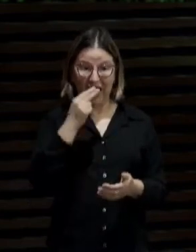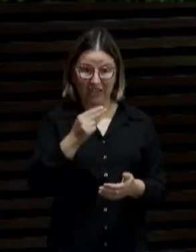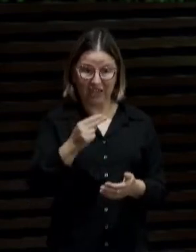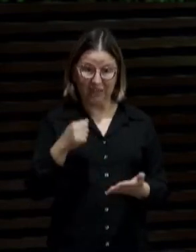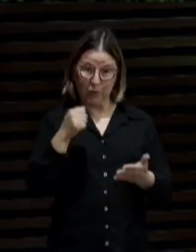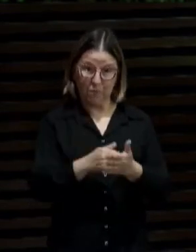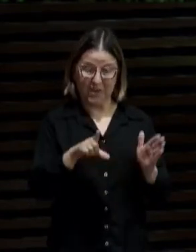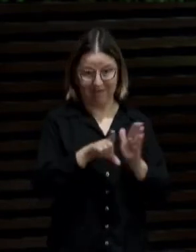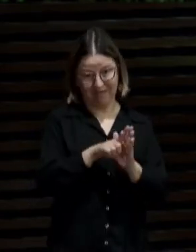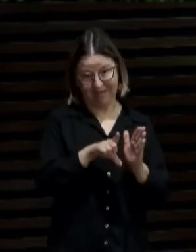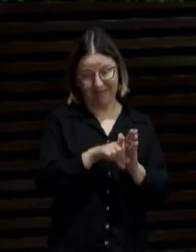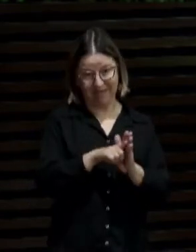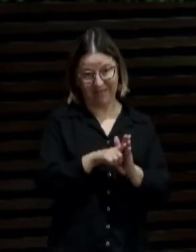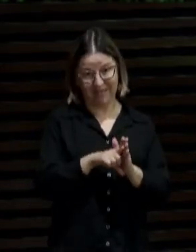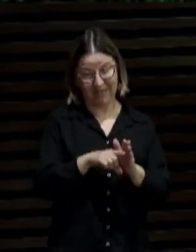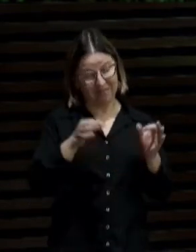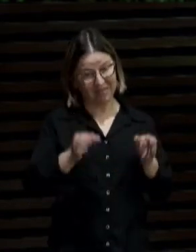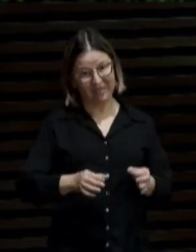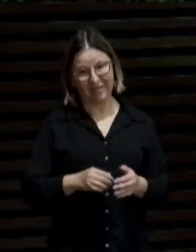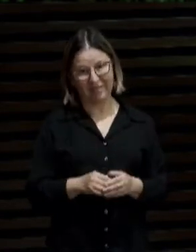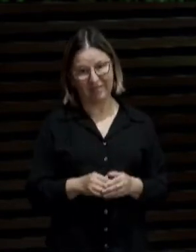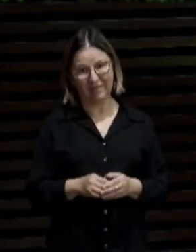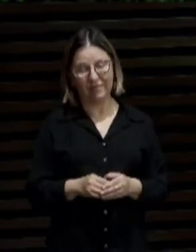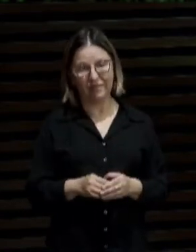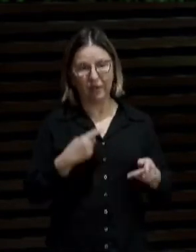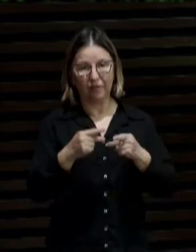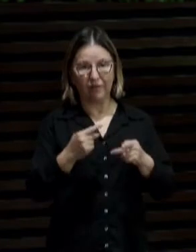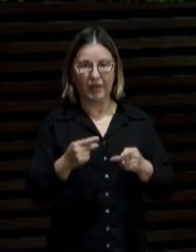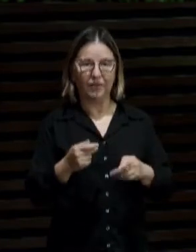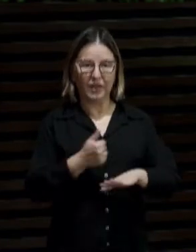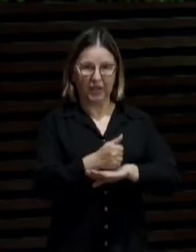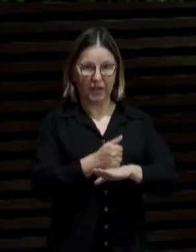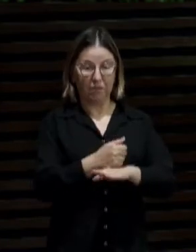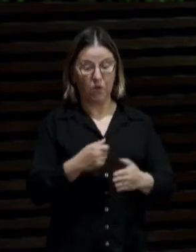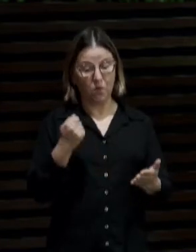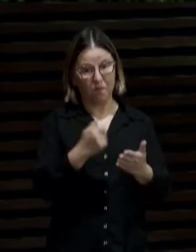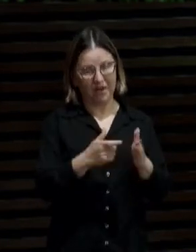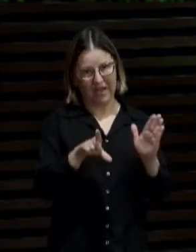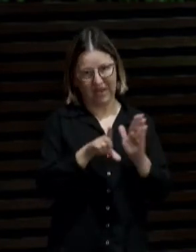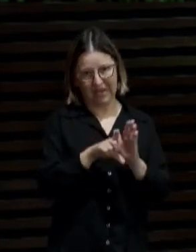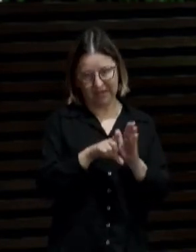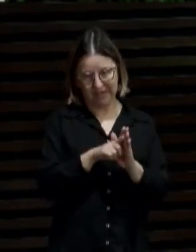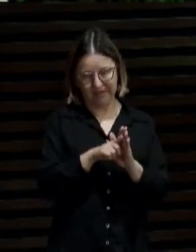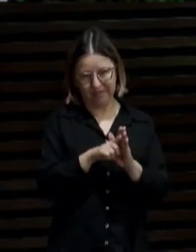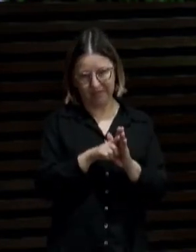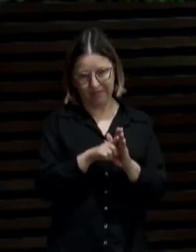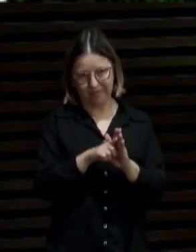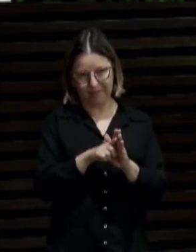anos depois? Eles falavam que Abraão cumpria a lei por uma